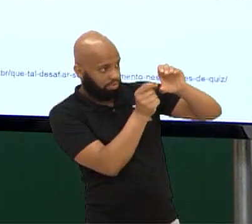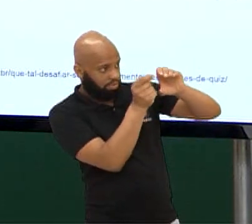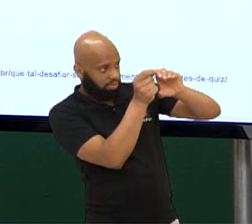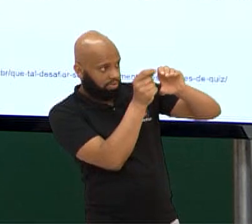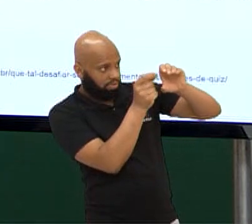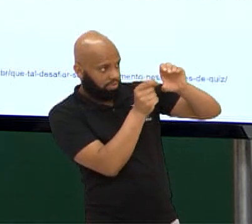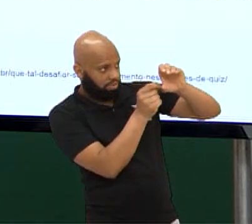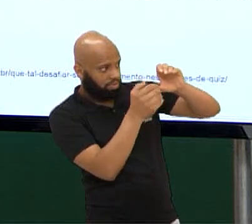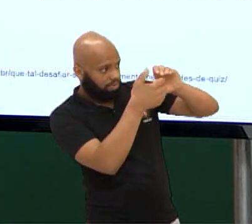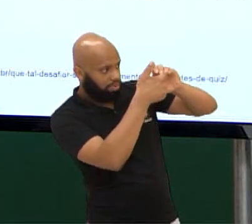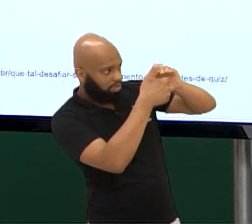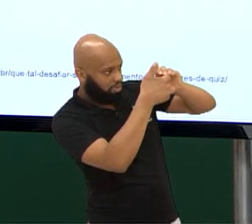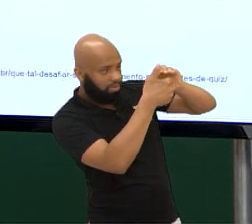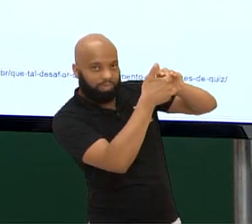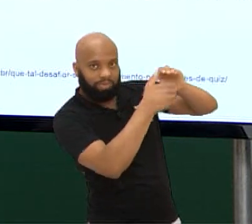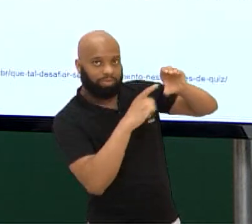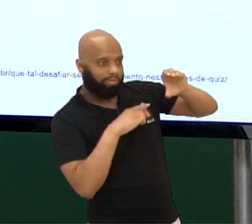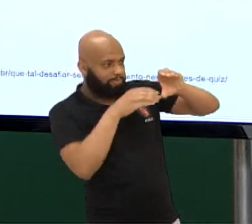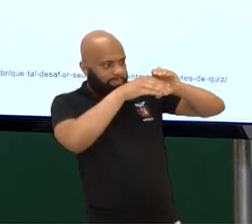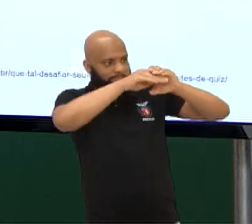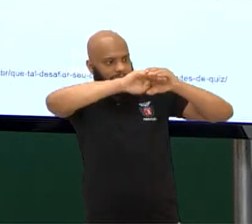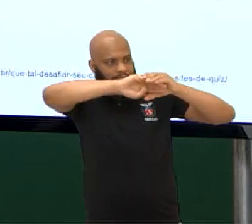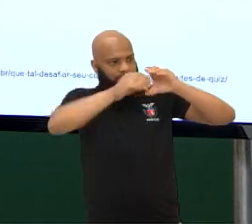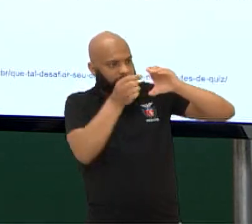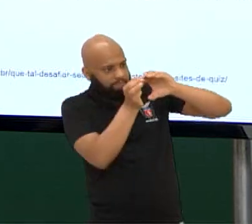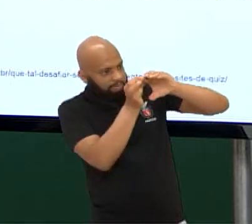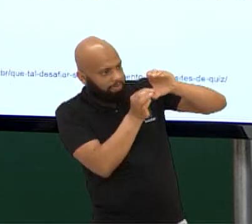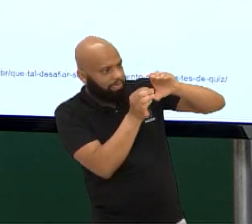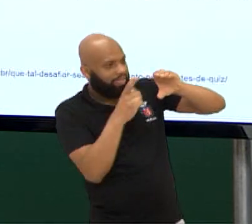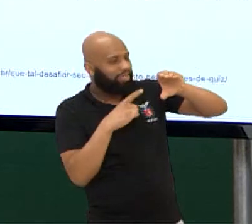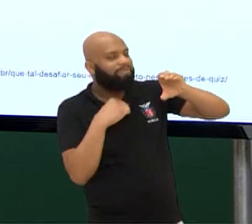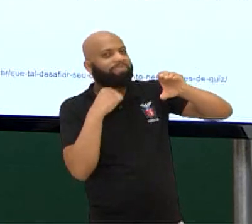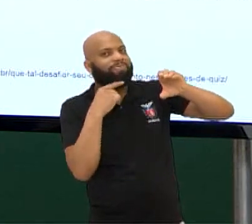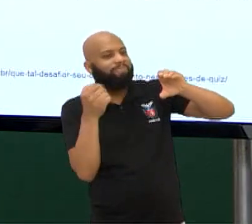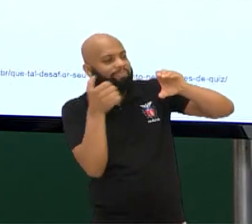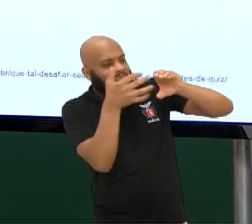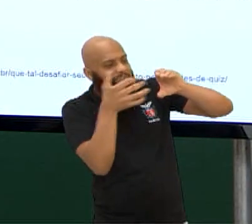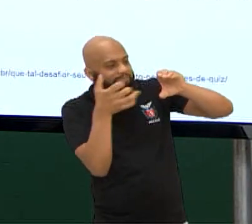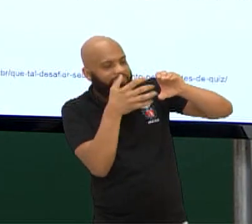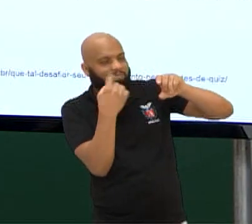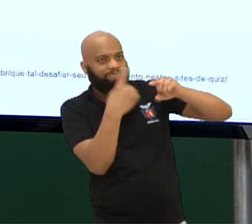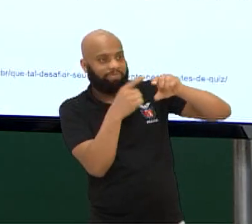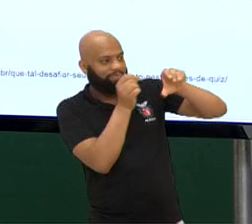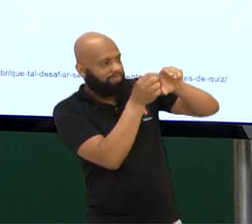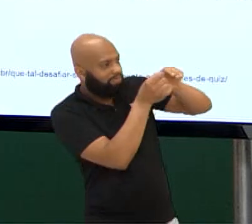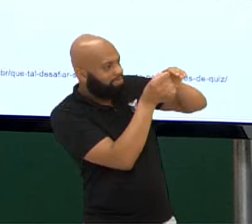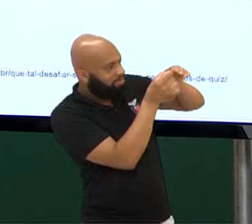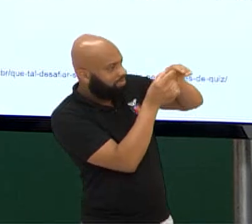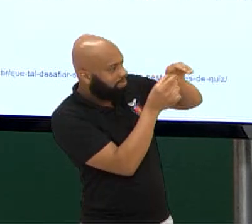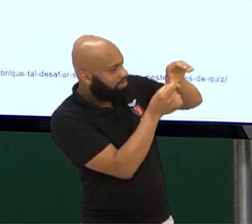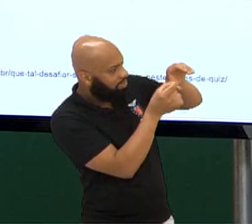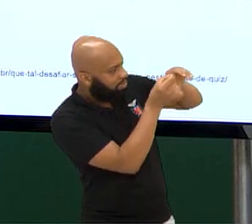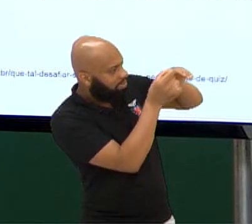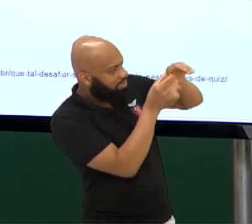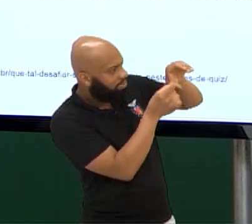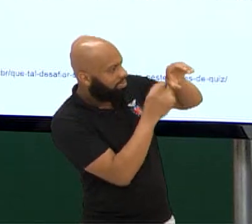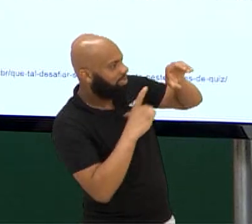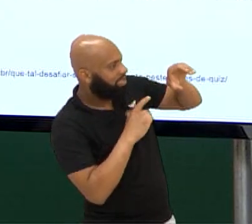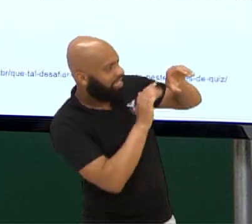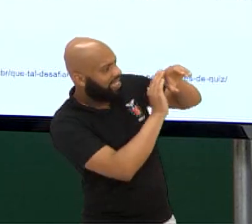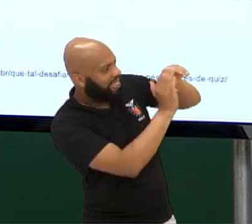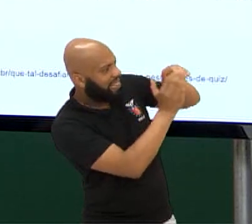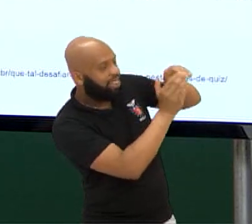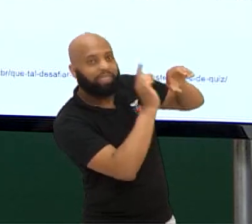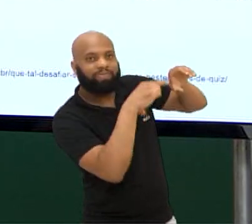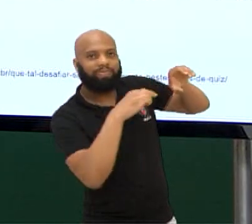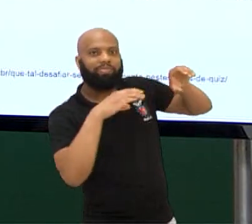córnea e o cristalino. Então você forma aquela camada que dificulta, bloqueia a passagem da visão. Tem como fazer isso? Tem. Então tem como você estar